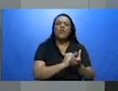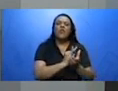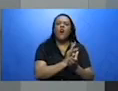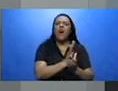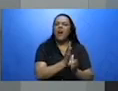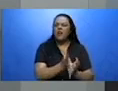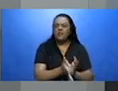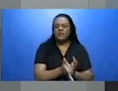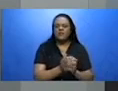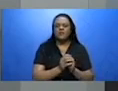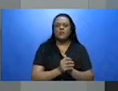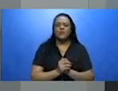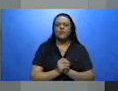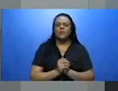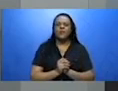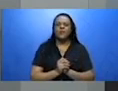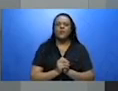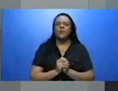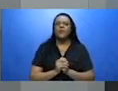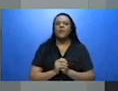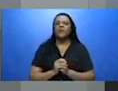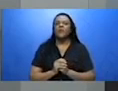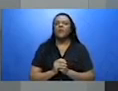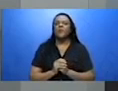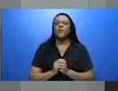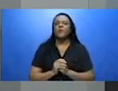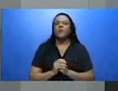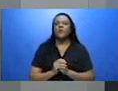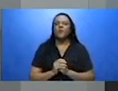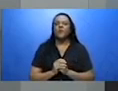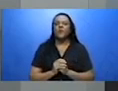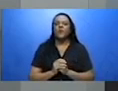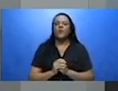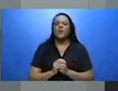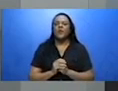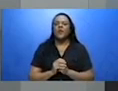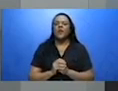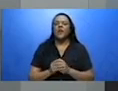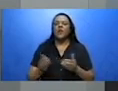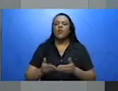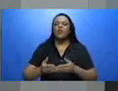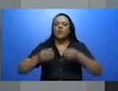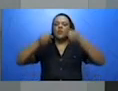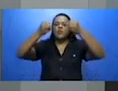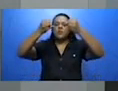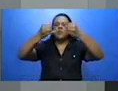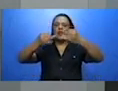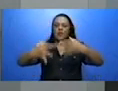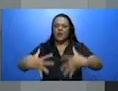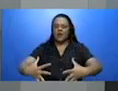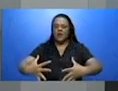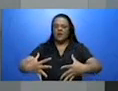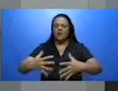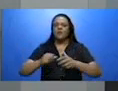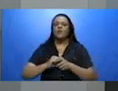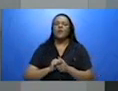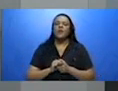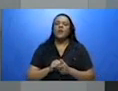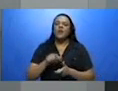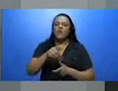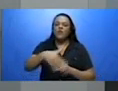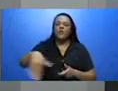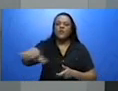conjunçõezinhas para cada. Então aqui eu fiz esse resuminho aí, oral, para vocês tentarem